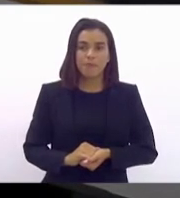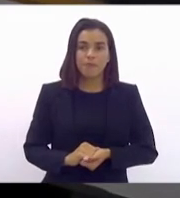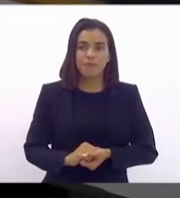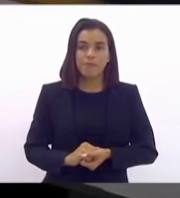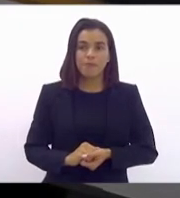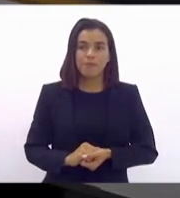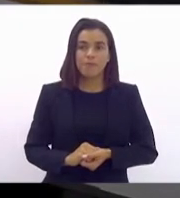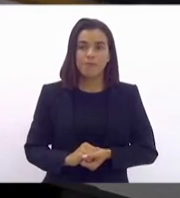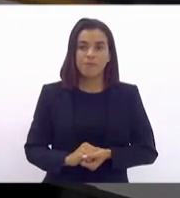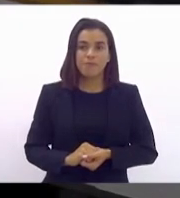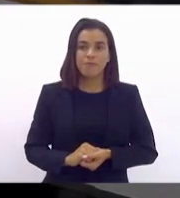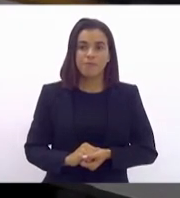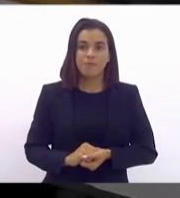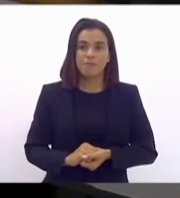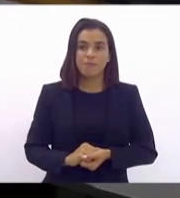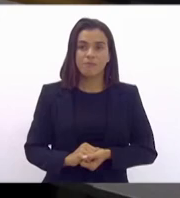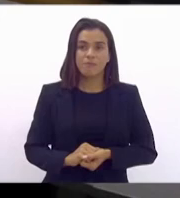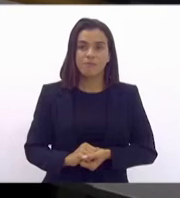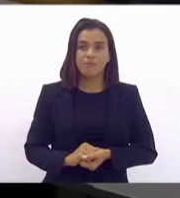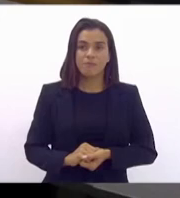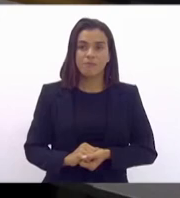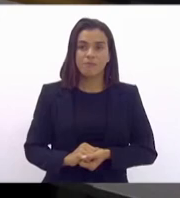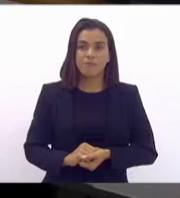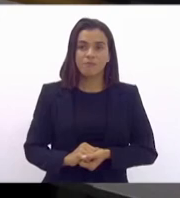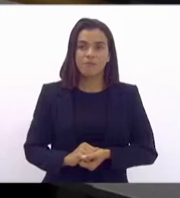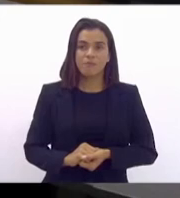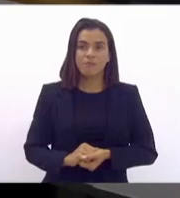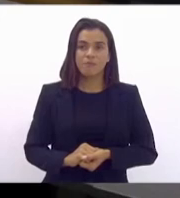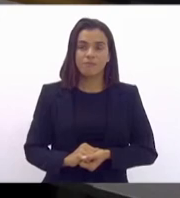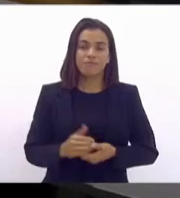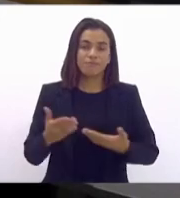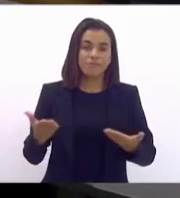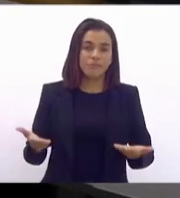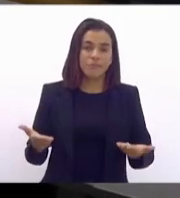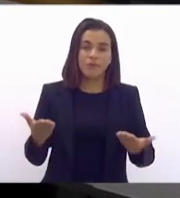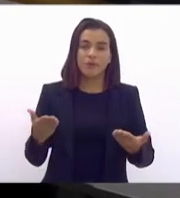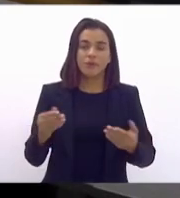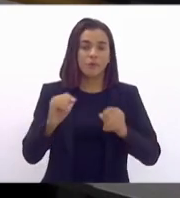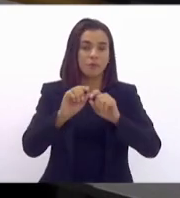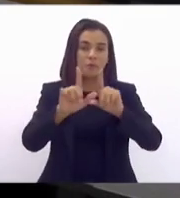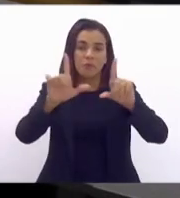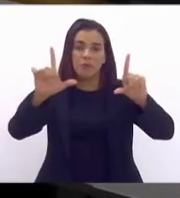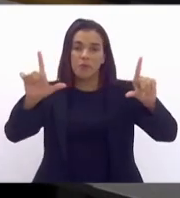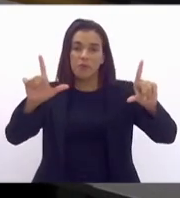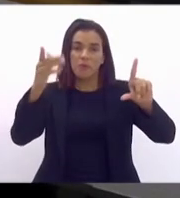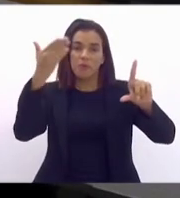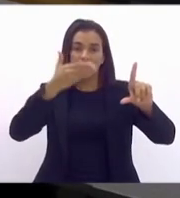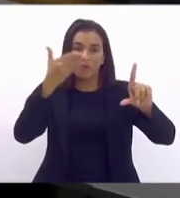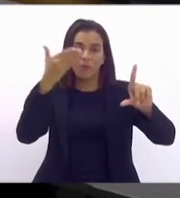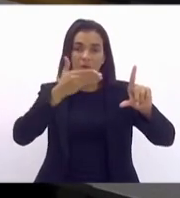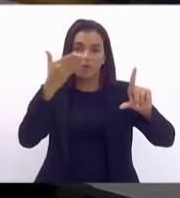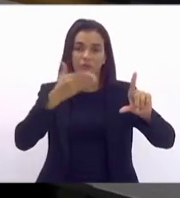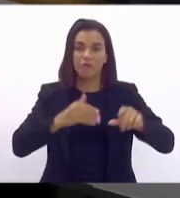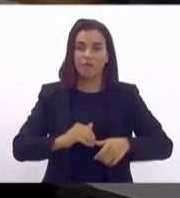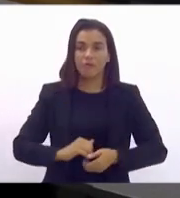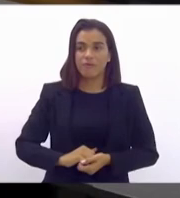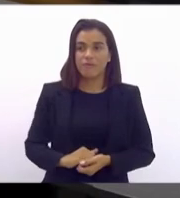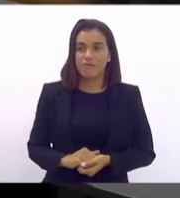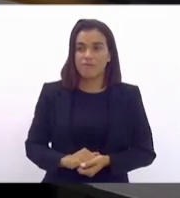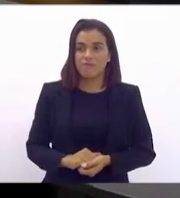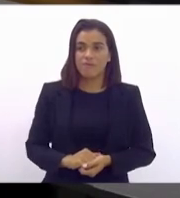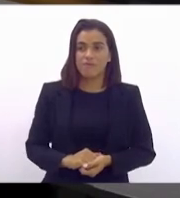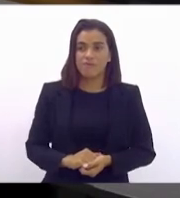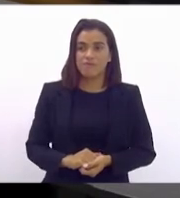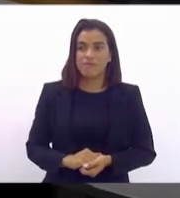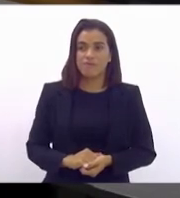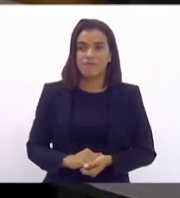A minha câmera está aberta, deputada. Pois é, não está aparecendo aqui para nós, deputada. Então,